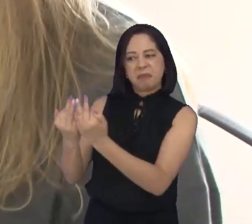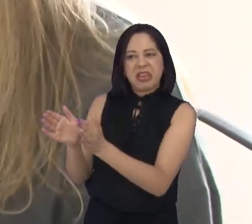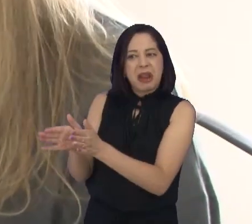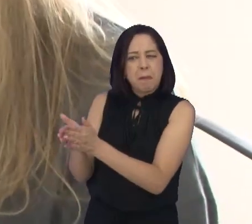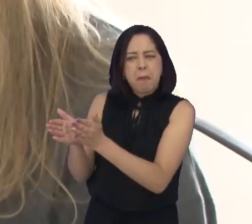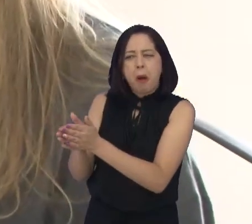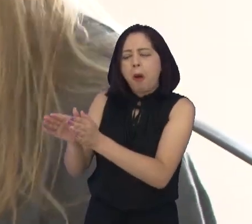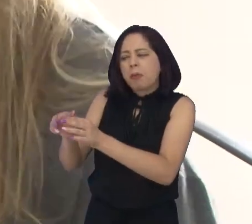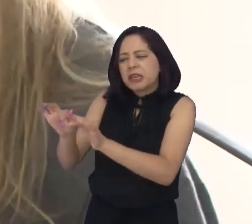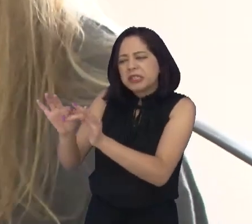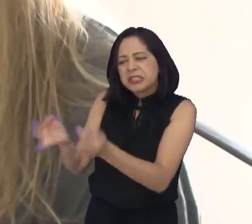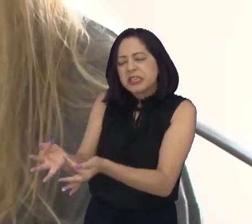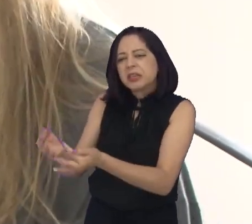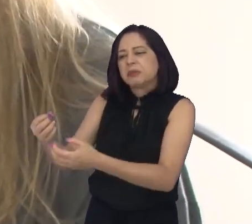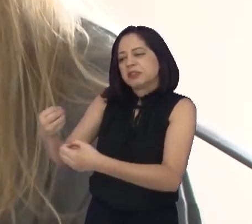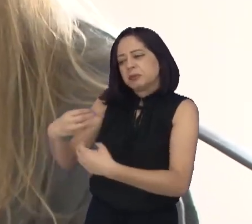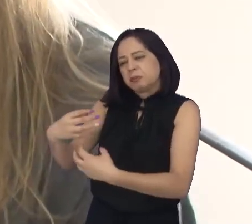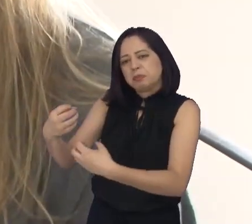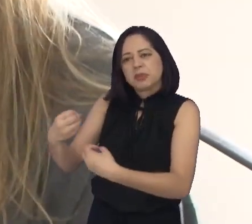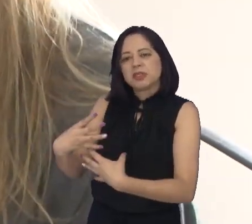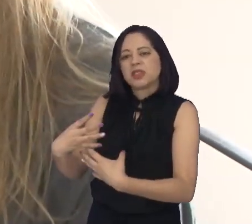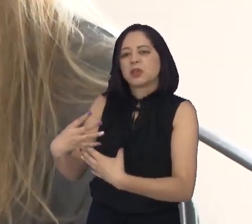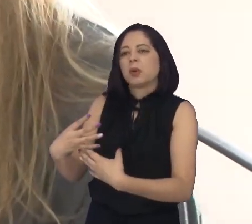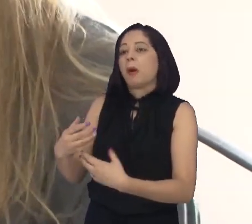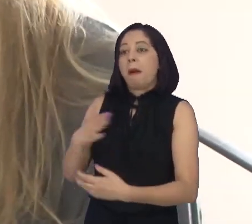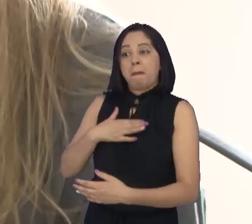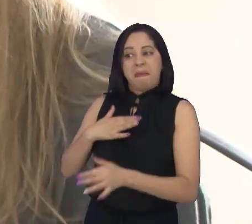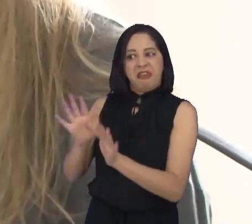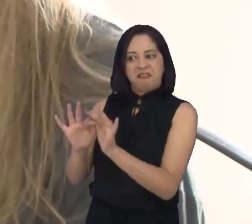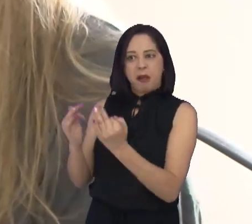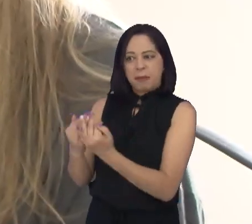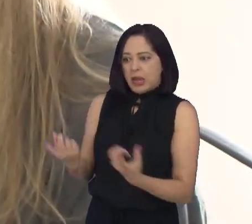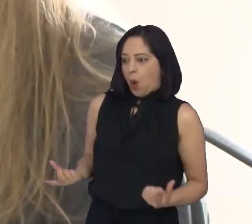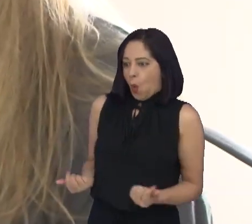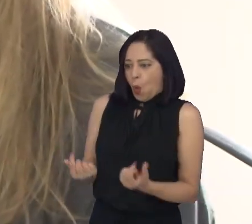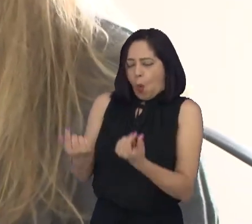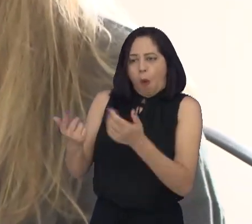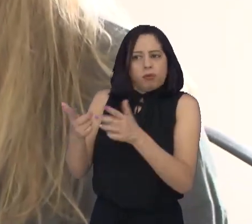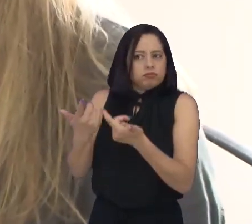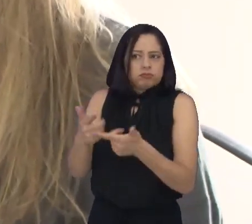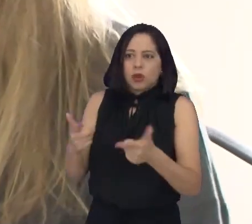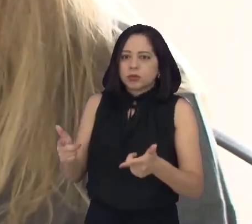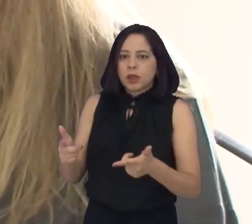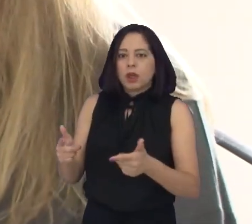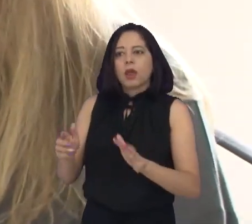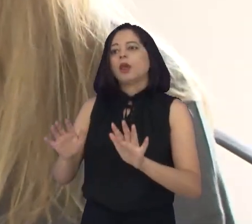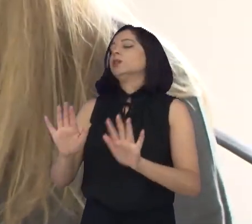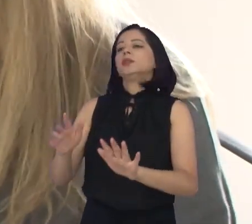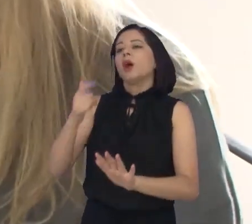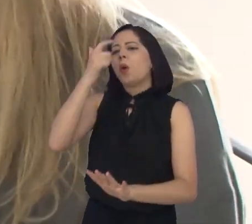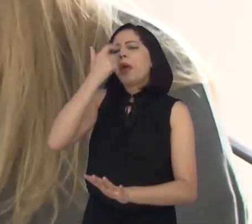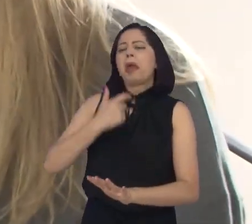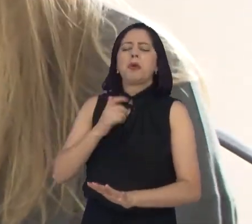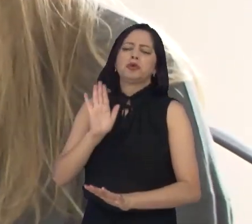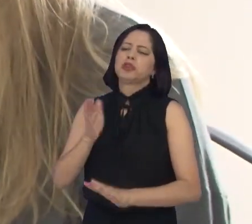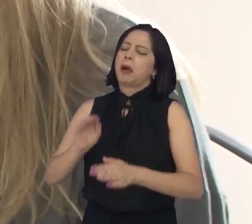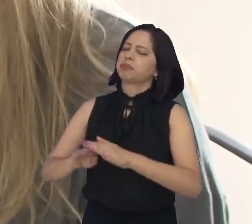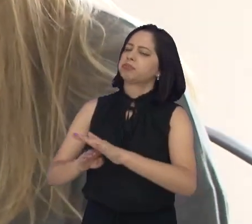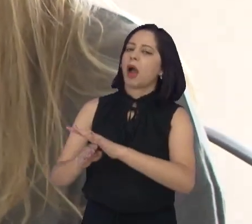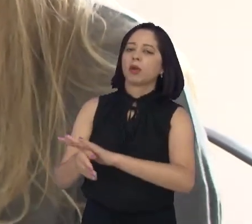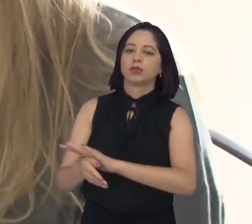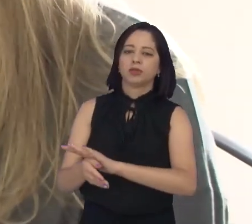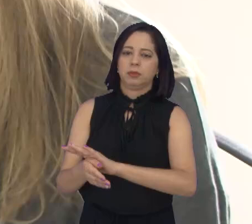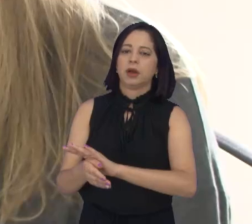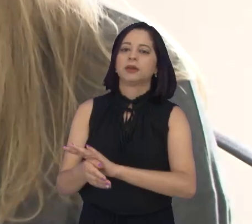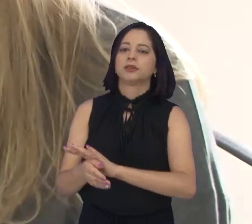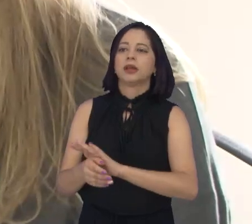gente sempre teve que dividir, não tinha muitos excessos. Então isso eu acho que foi a construção. Mas depois que a gente se torna